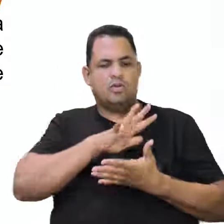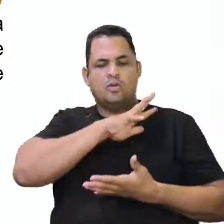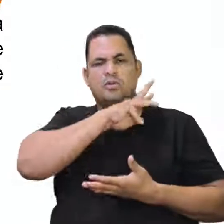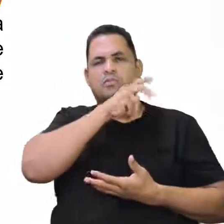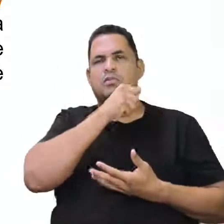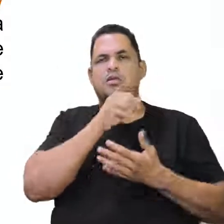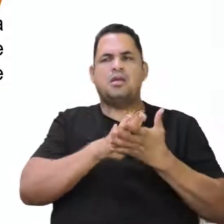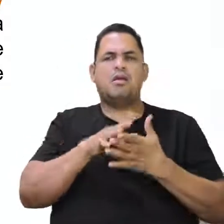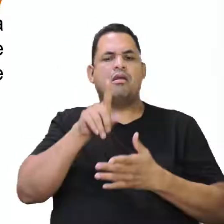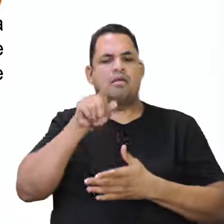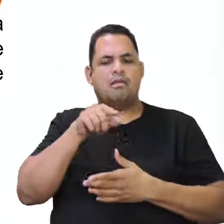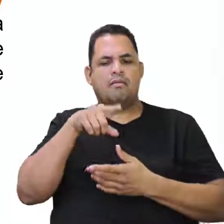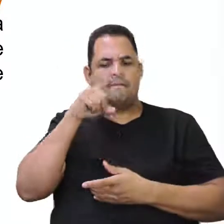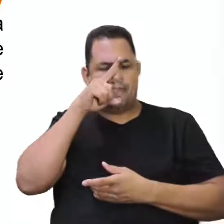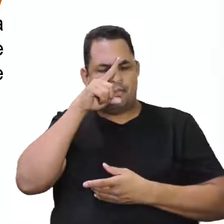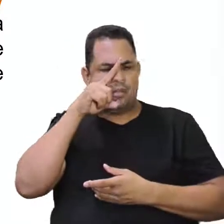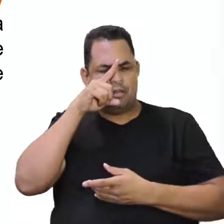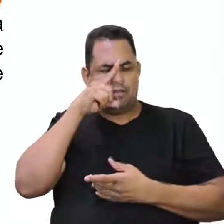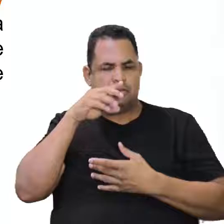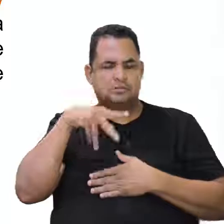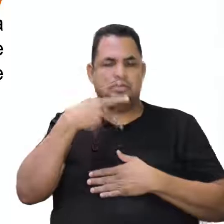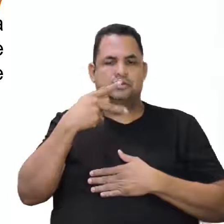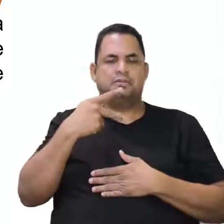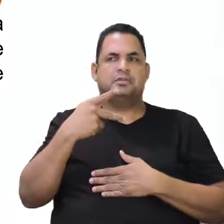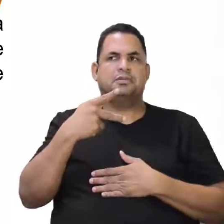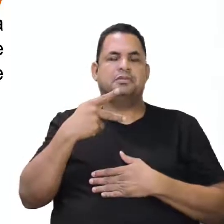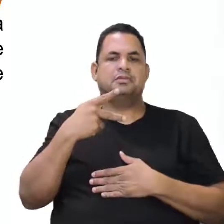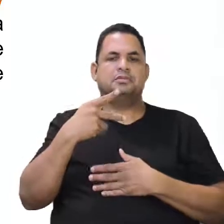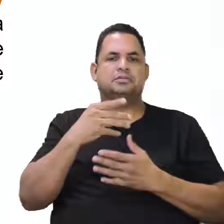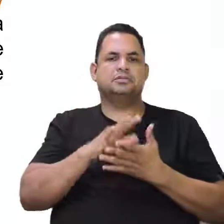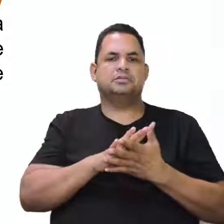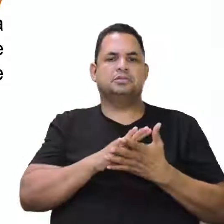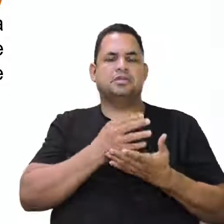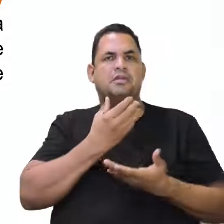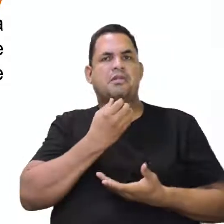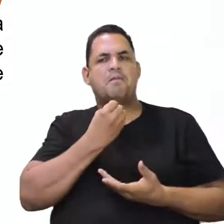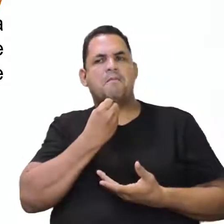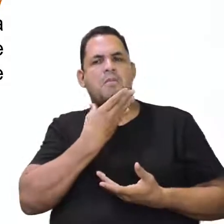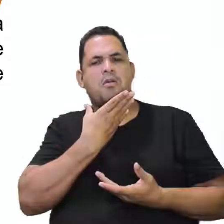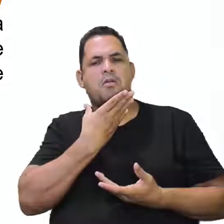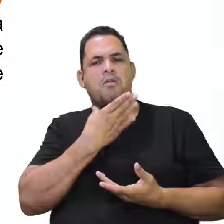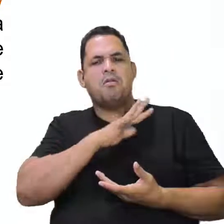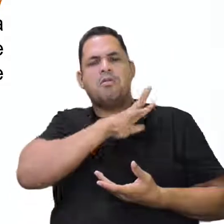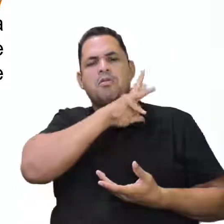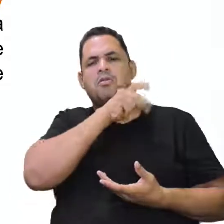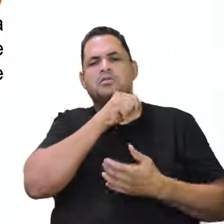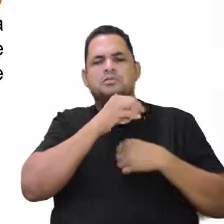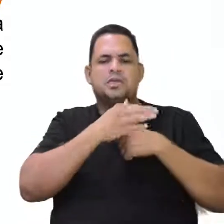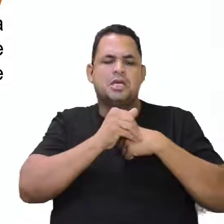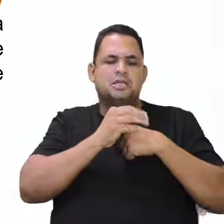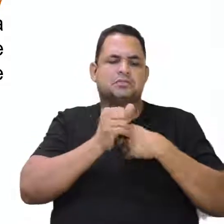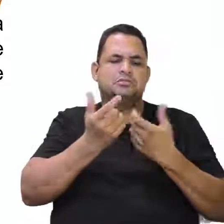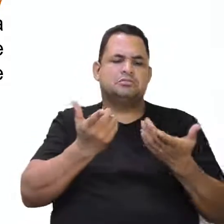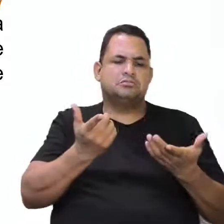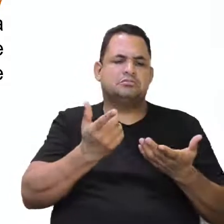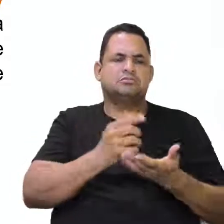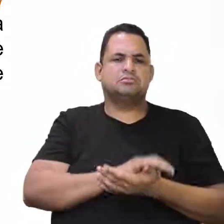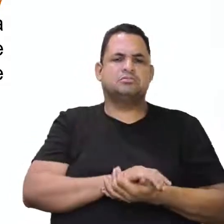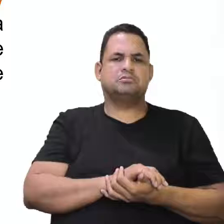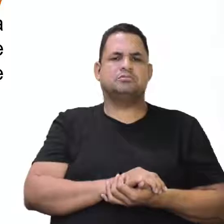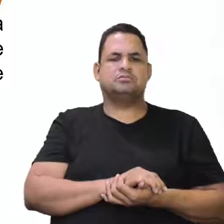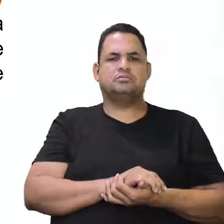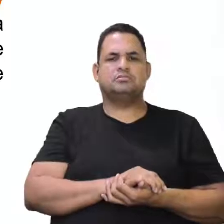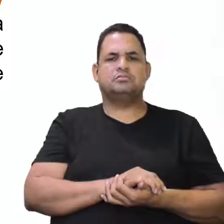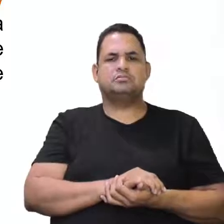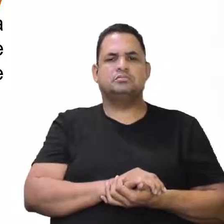animal é perigoso? Se ele acabou de falar super bem dos pets, dos animais de estimação, pet, animal de estimação, não sei